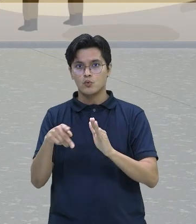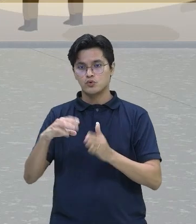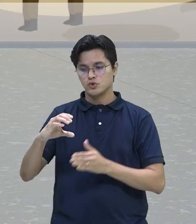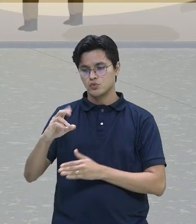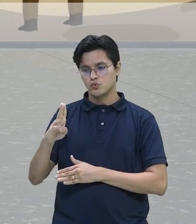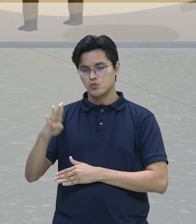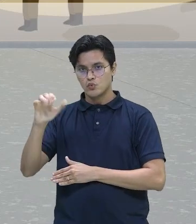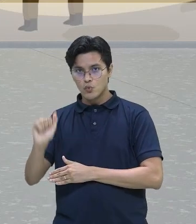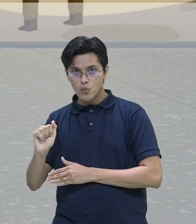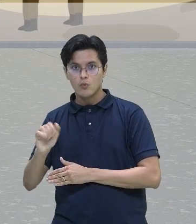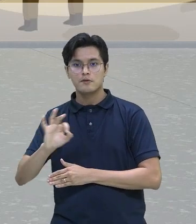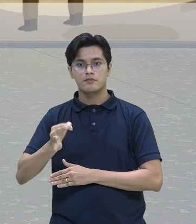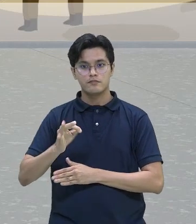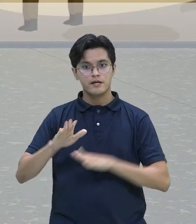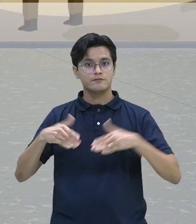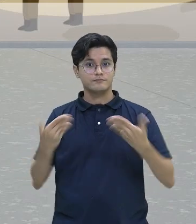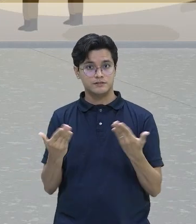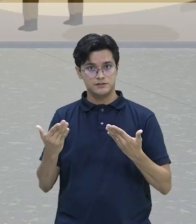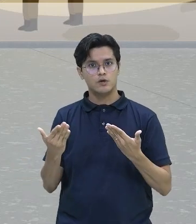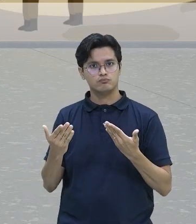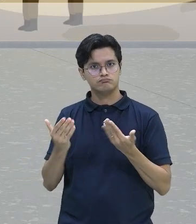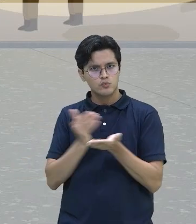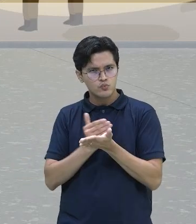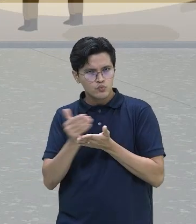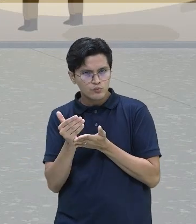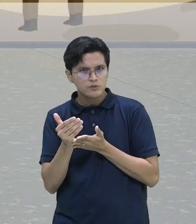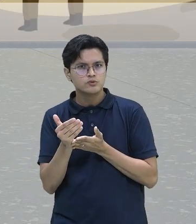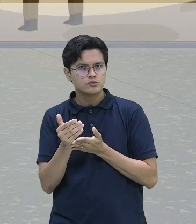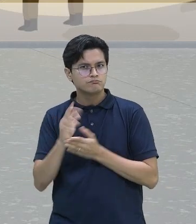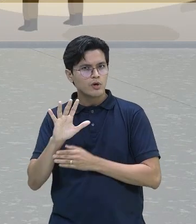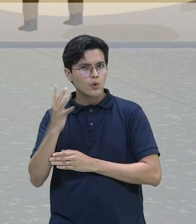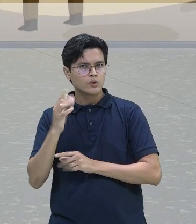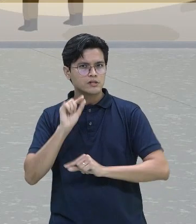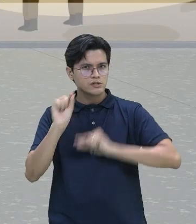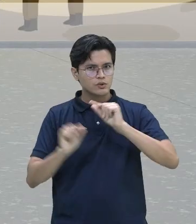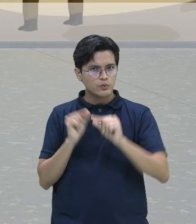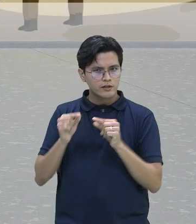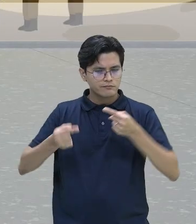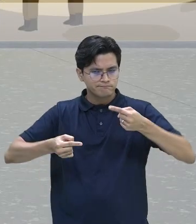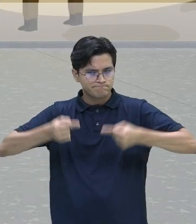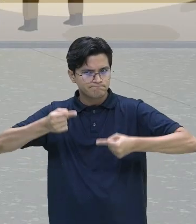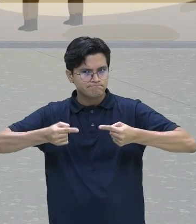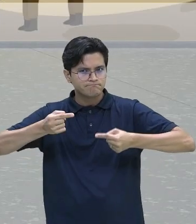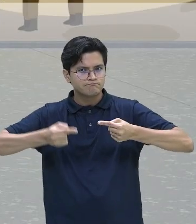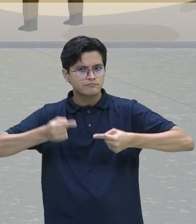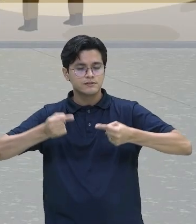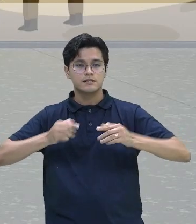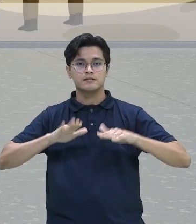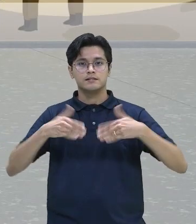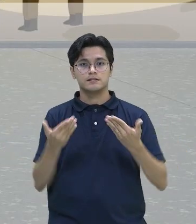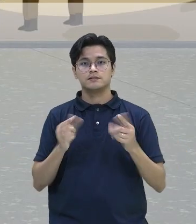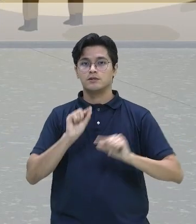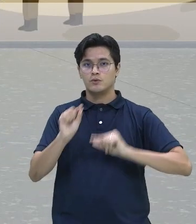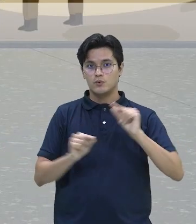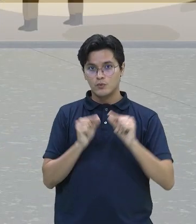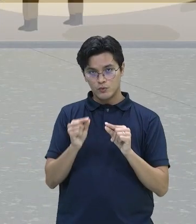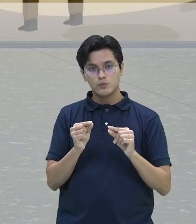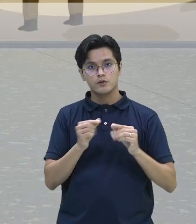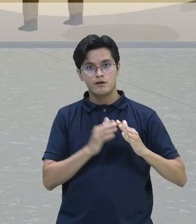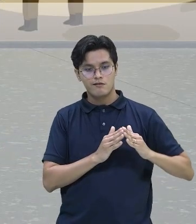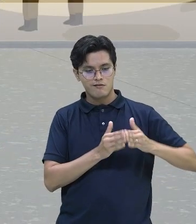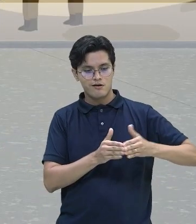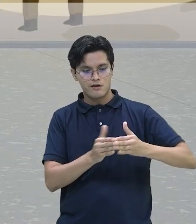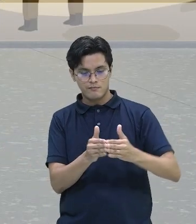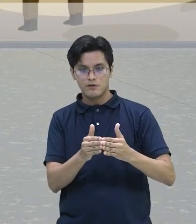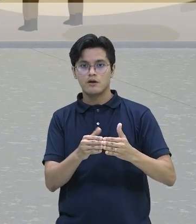superpotências começaram a se estranhar ali naquela região próxima à ilha de Cuba. E aí as embarcações com as ogivas